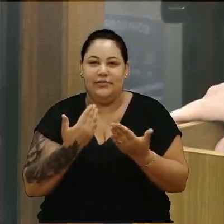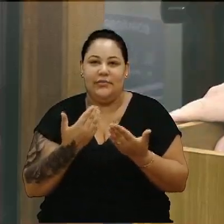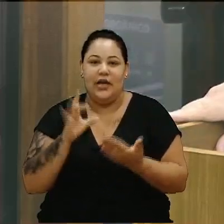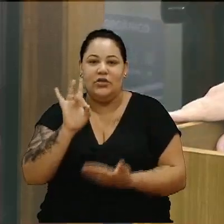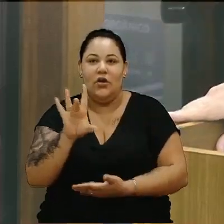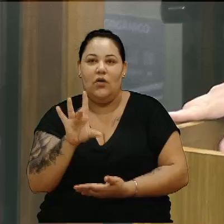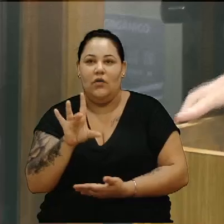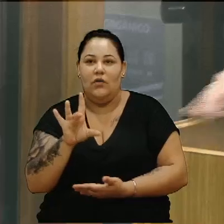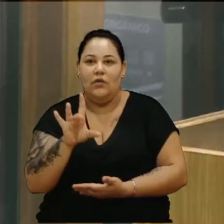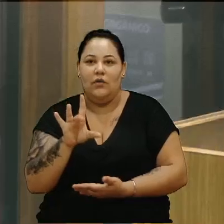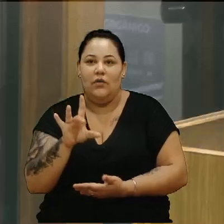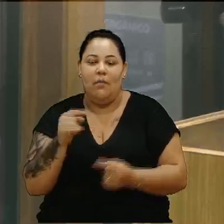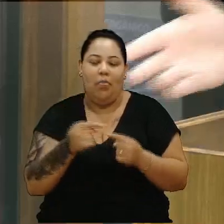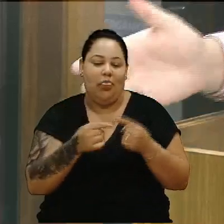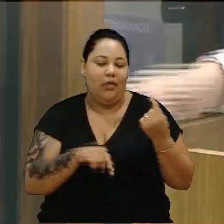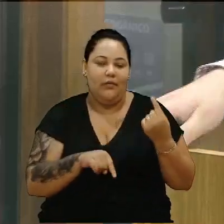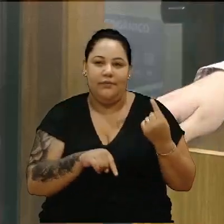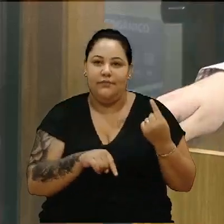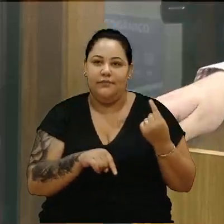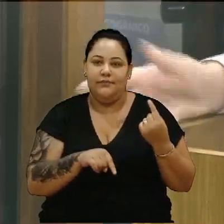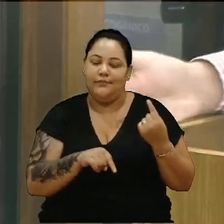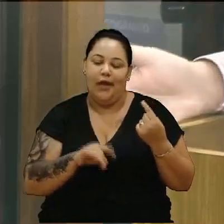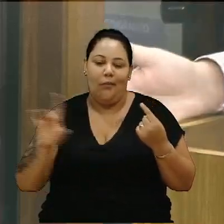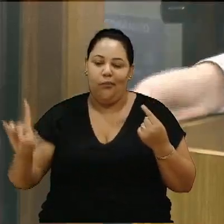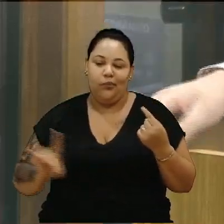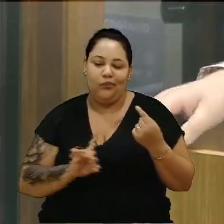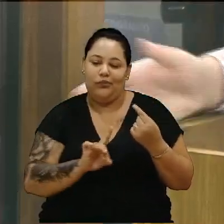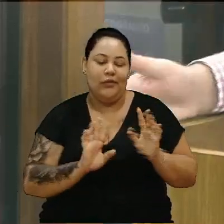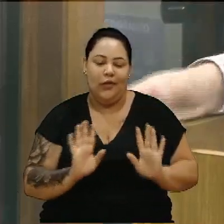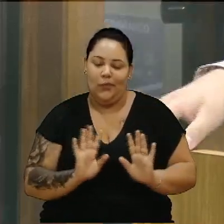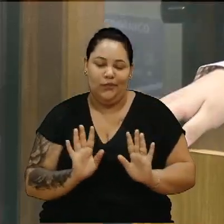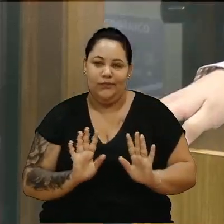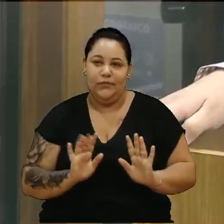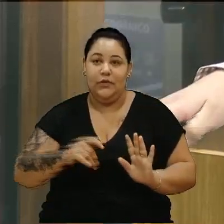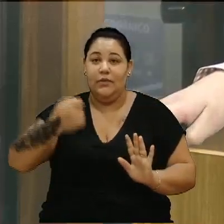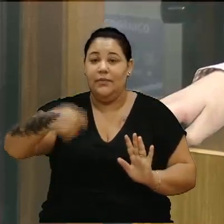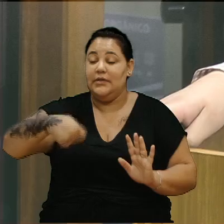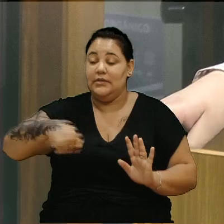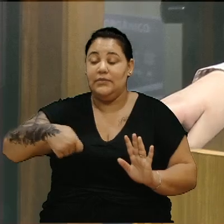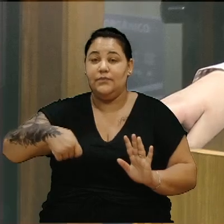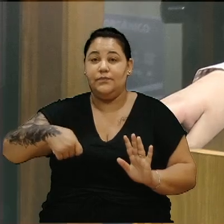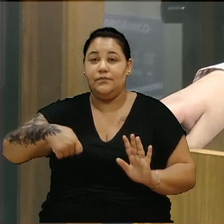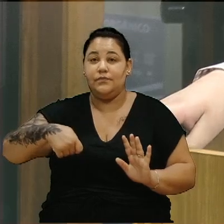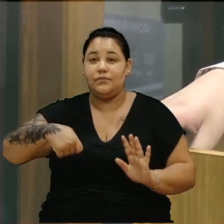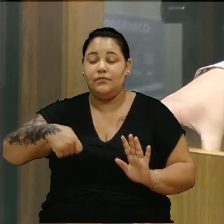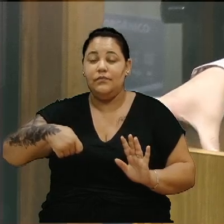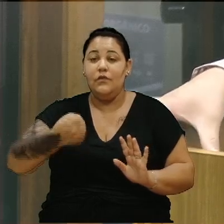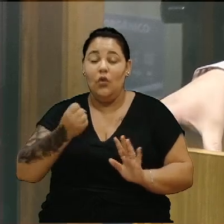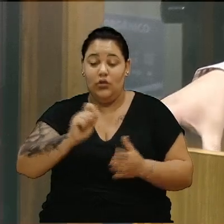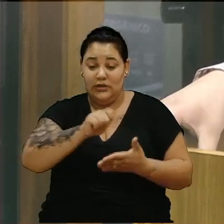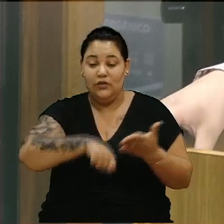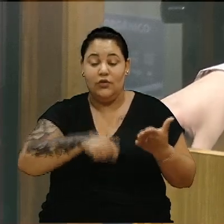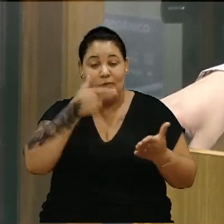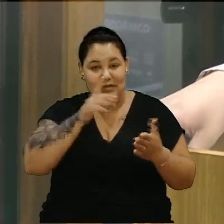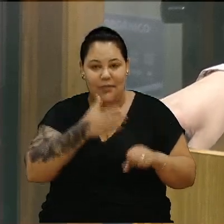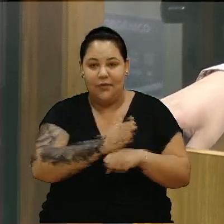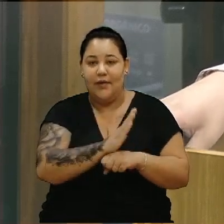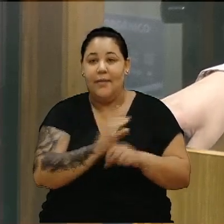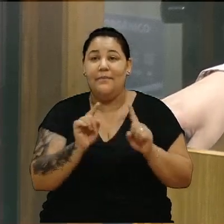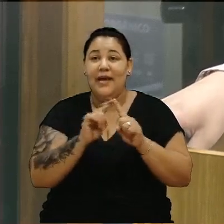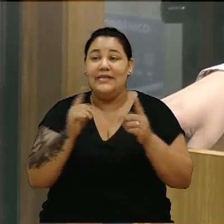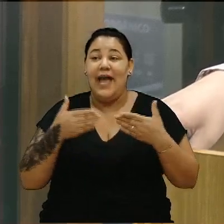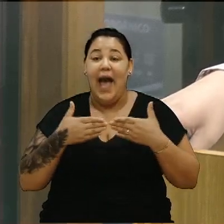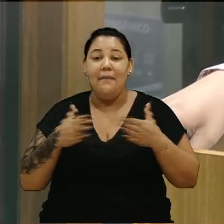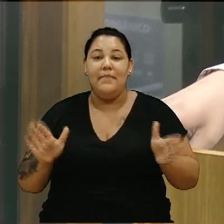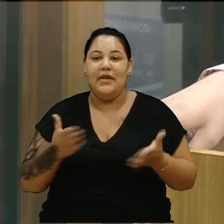fazer uma frente parlamentar evangélica. Nem vir para essa casa para ser votado não viria, né? Precisamos de 8 assinaturas. Mas é abrir o espaço aos moldes